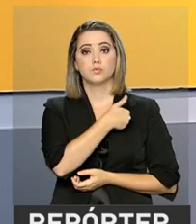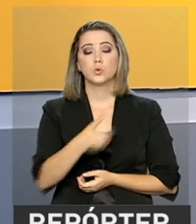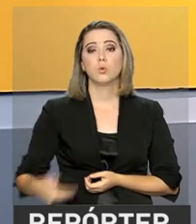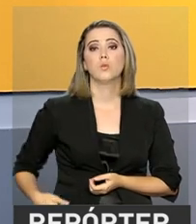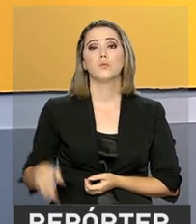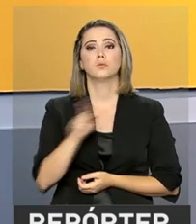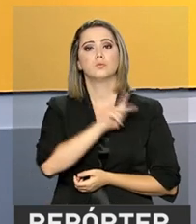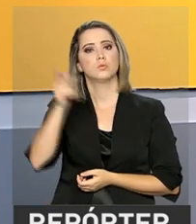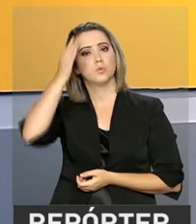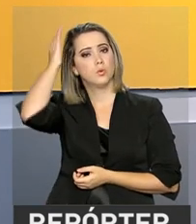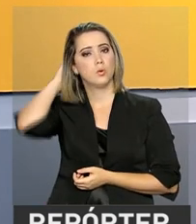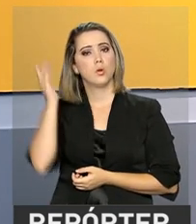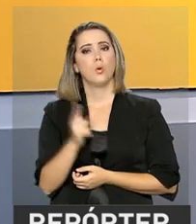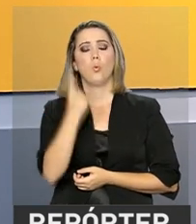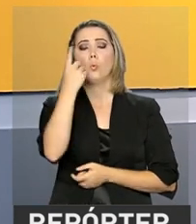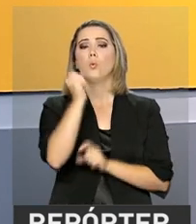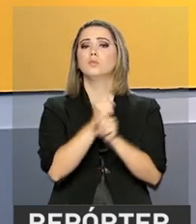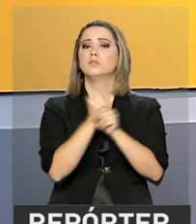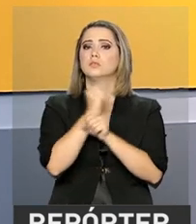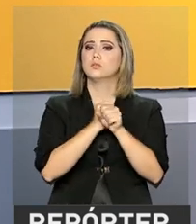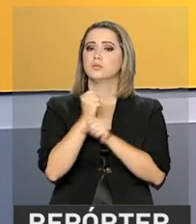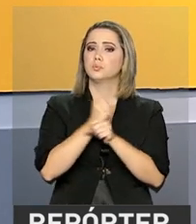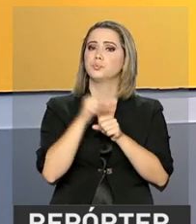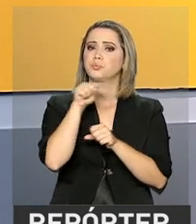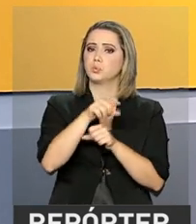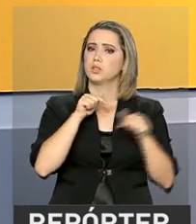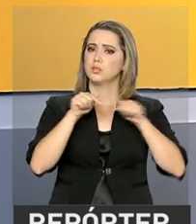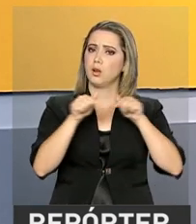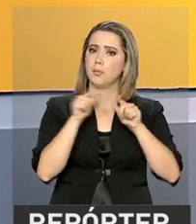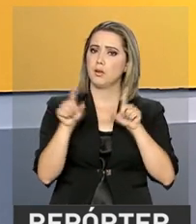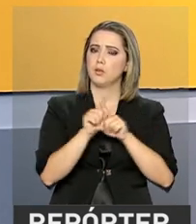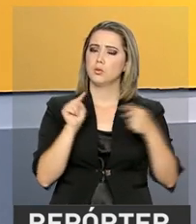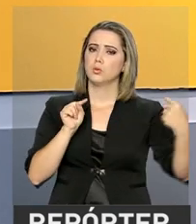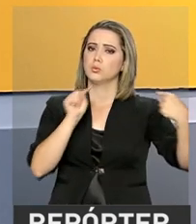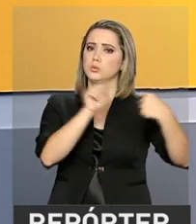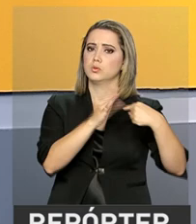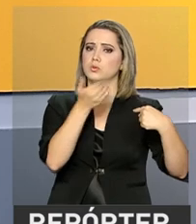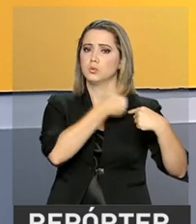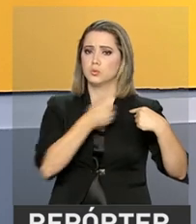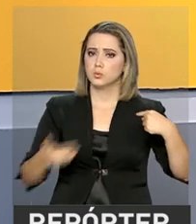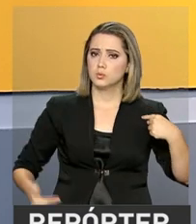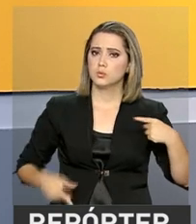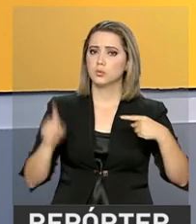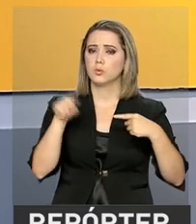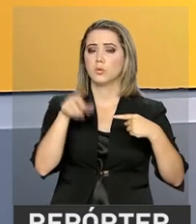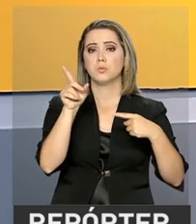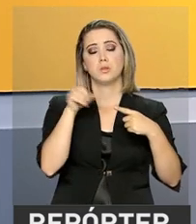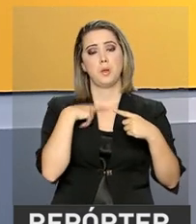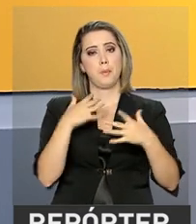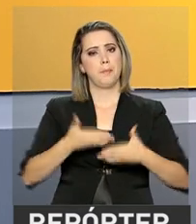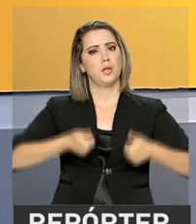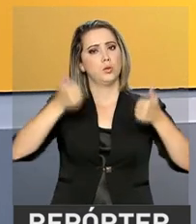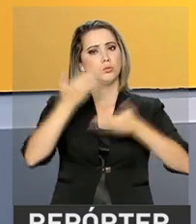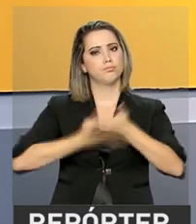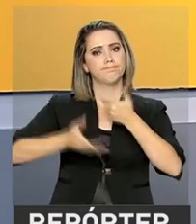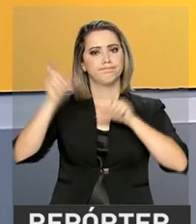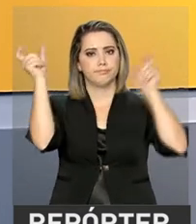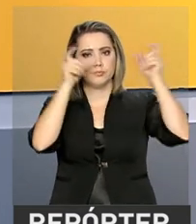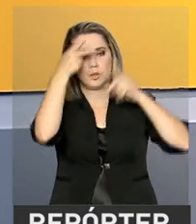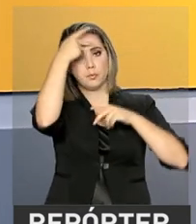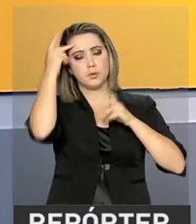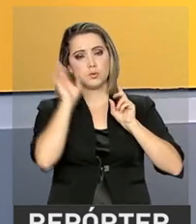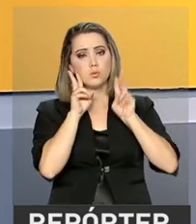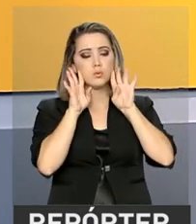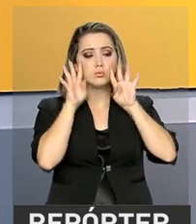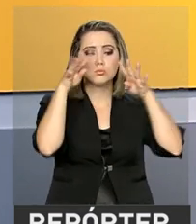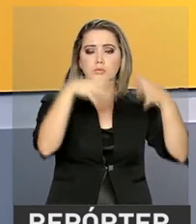Michel Temer completou um ano nesses 12 meses de trabalho uma das metas foi tornar o mercado brasileiro mais atrativo